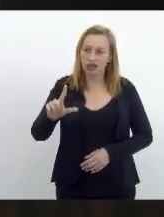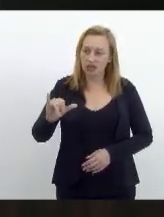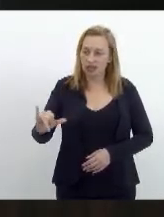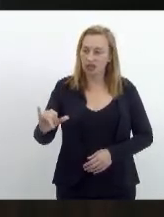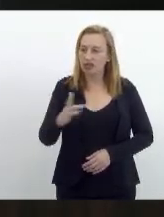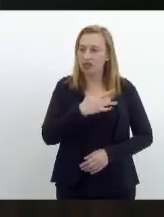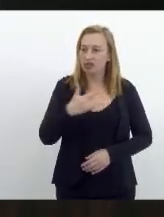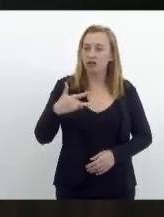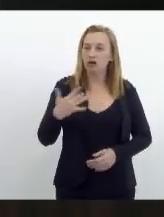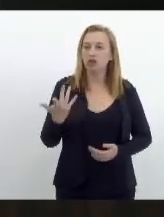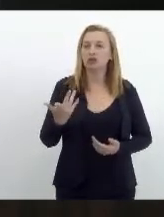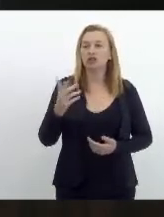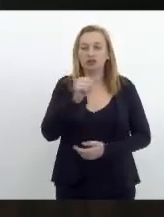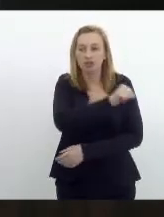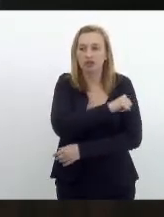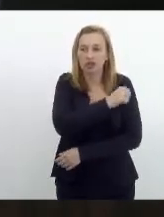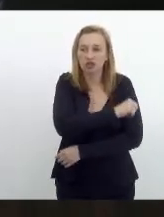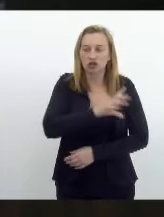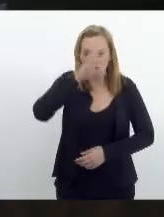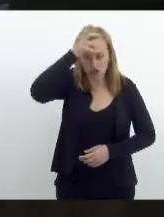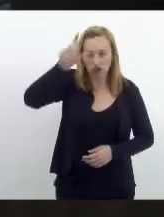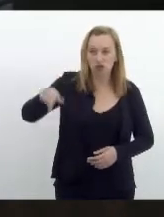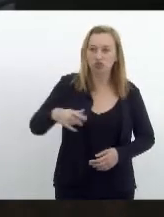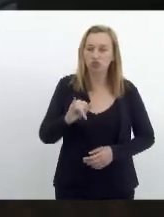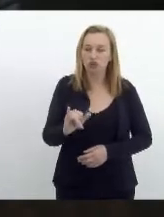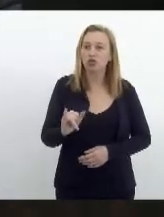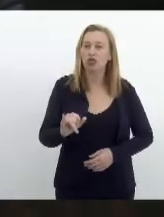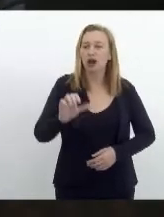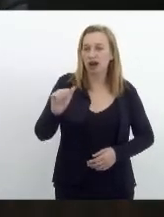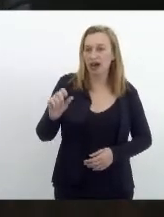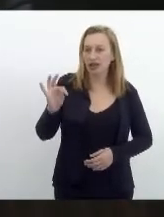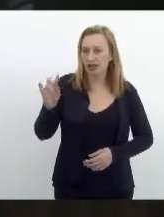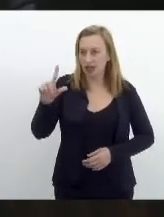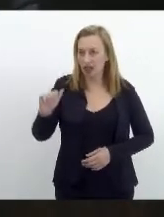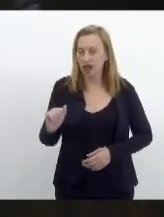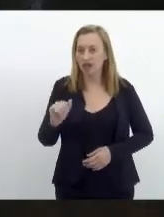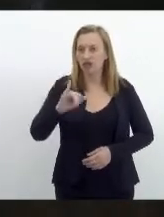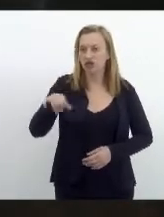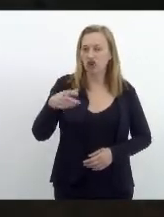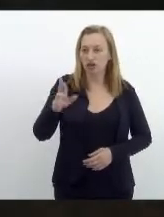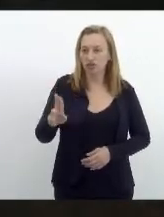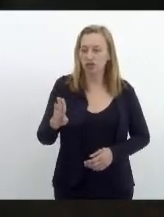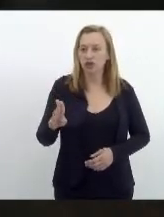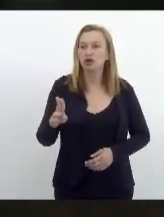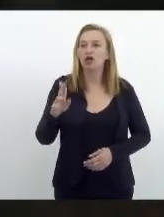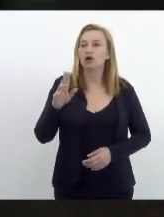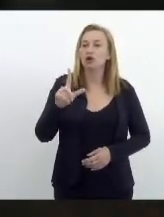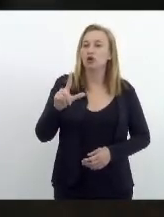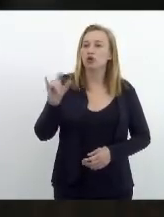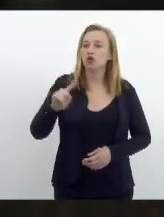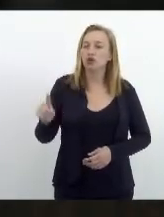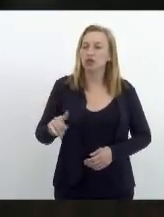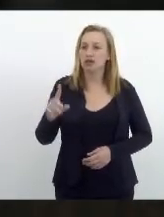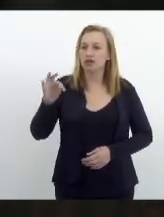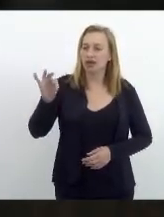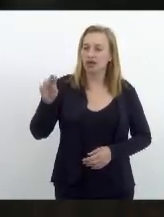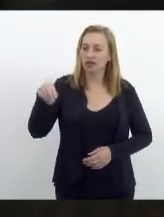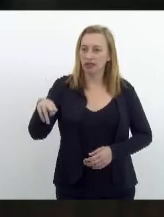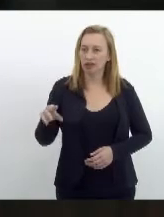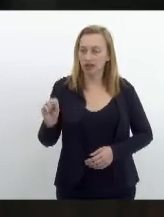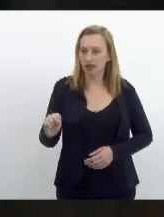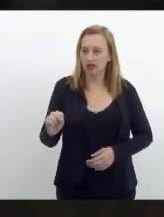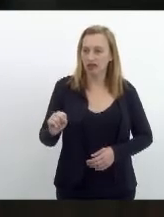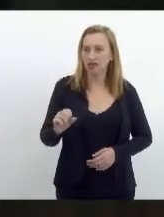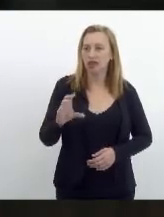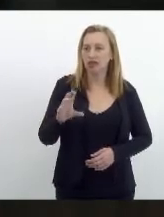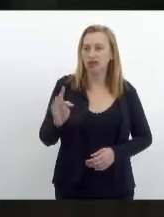Ceasa, Enfermeira Rejane, Tia Ju, Atila Nunes, Marcelo Cabeleireiro, Jair Bittencourt, Giovanni Ratinho, Luiz Martins e Wellington José. Cristina Recursos